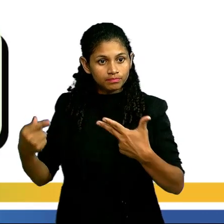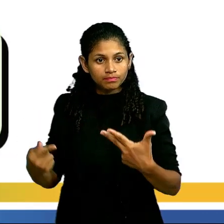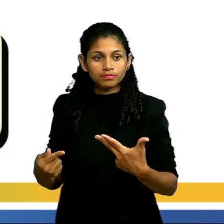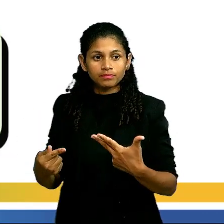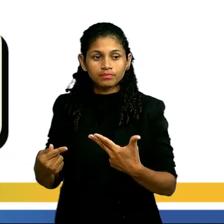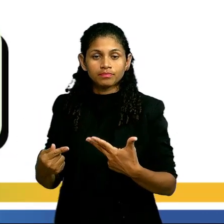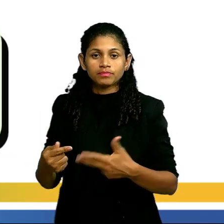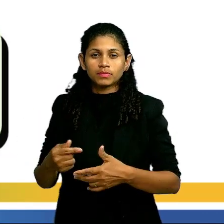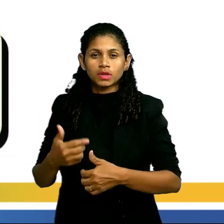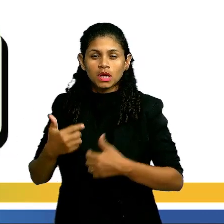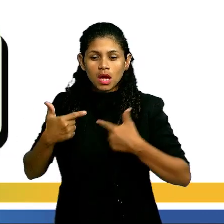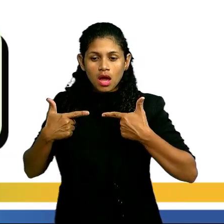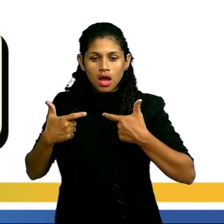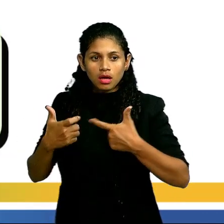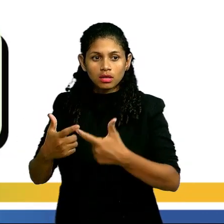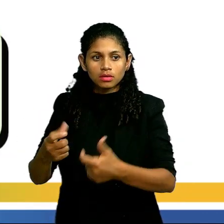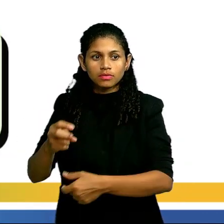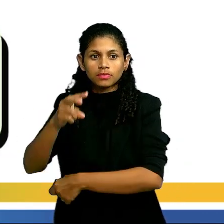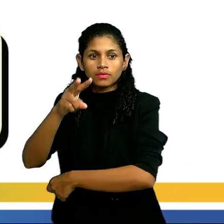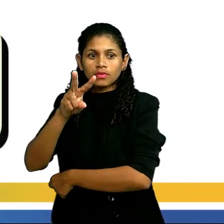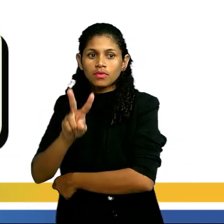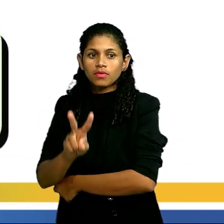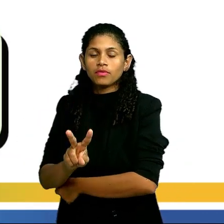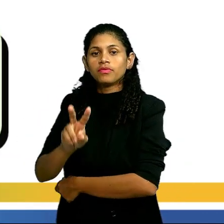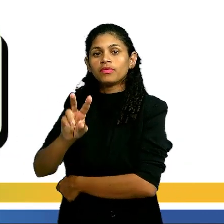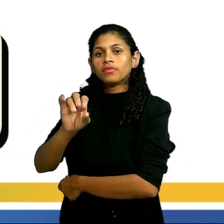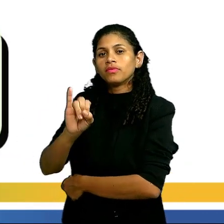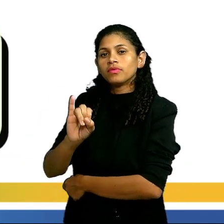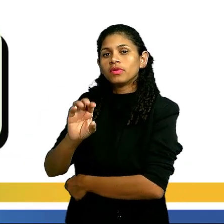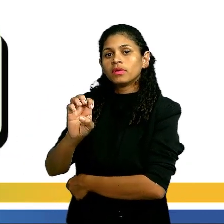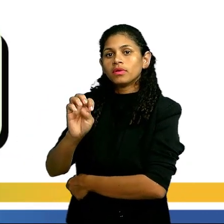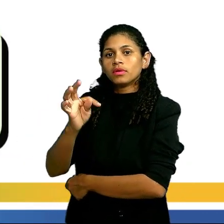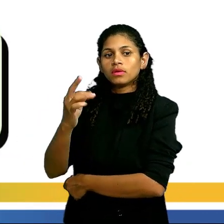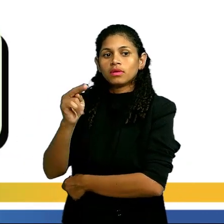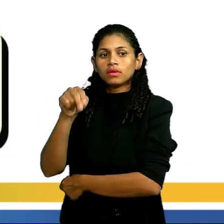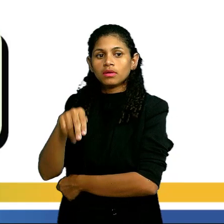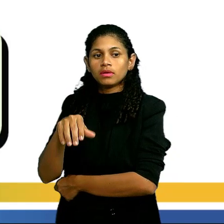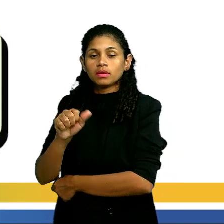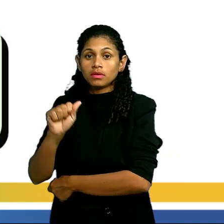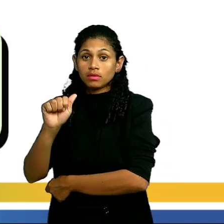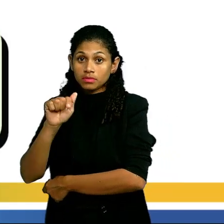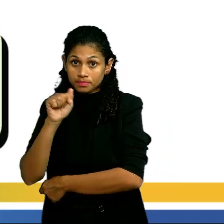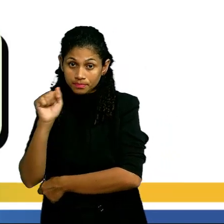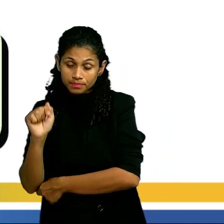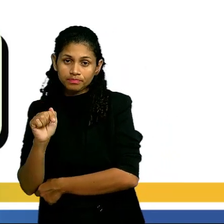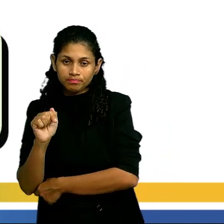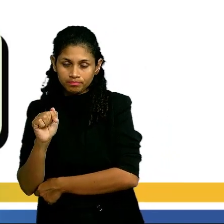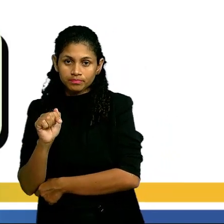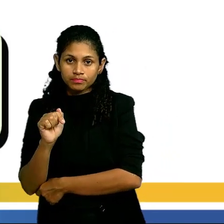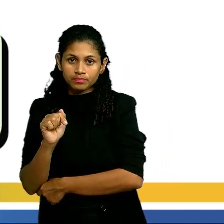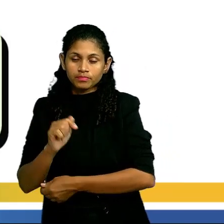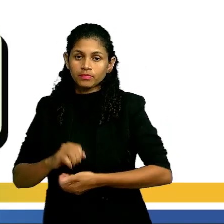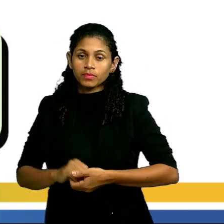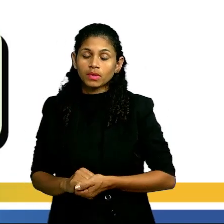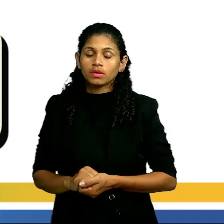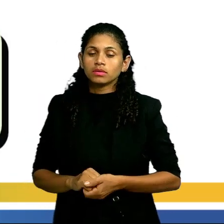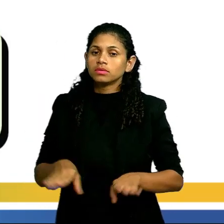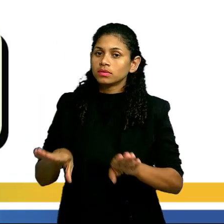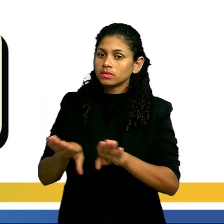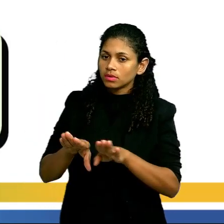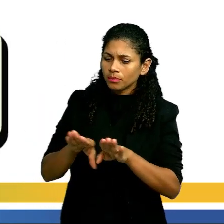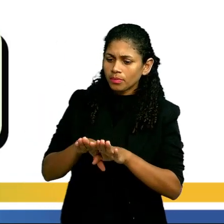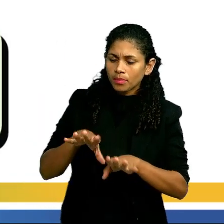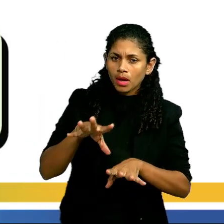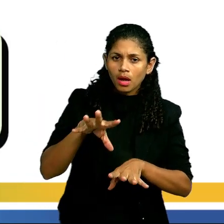Guerra do Vietnã. Assim como a Coreia, o Vietnã ele foi uma colônia francesa.